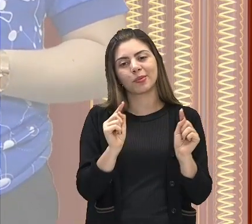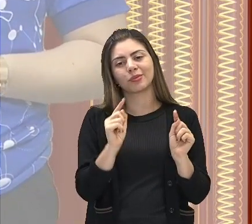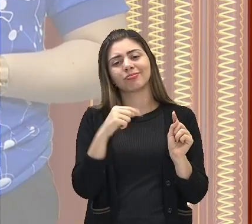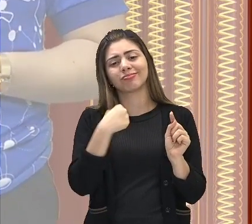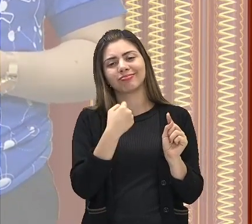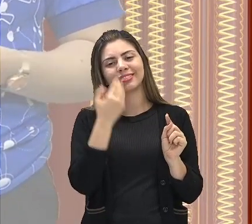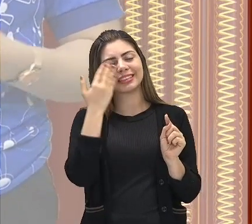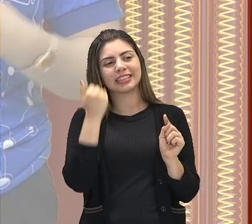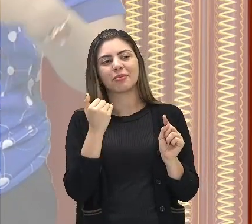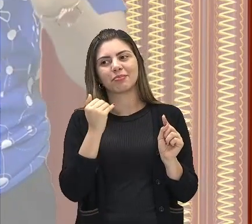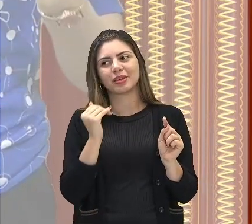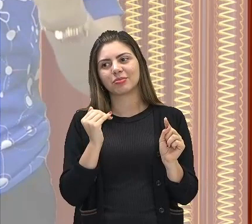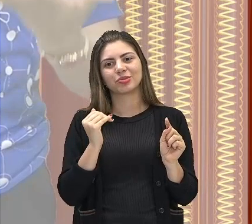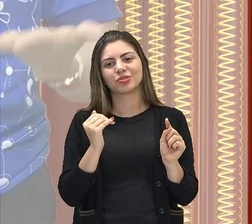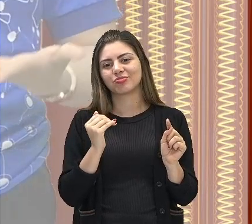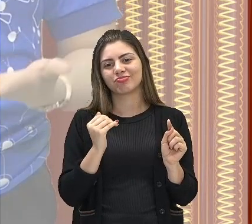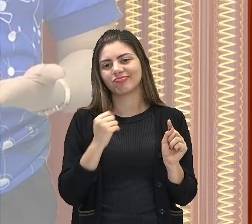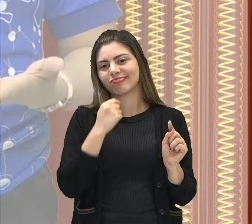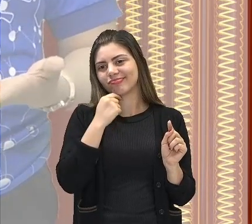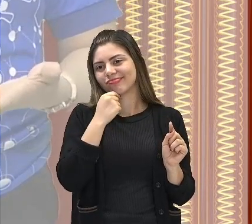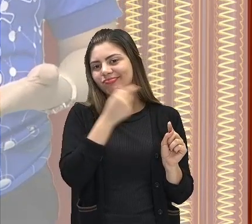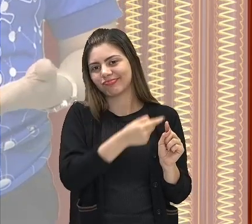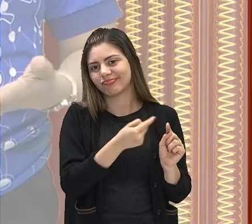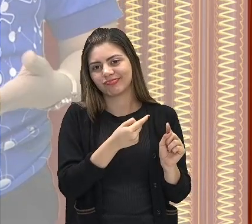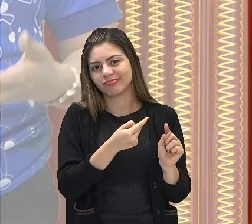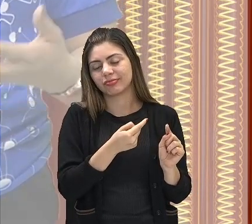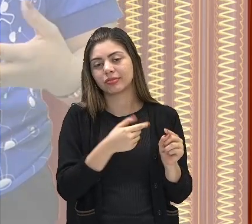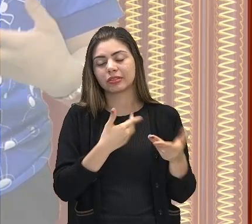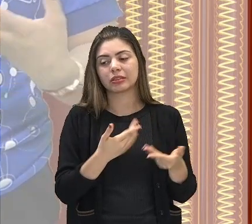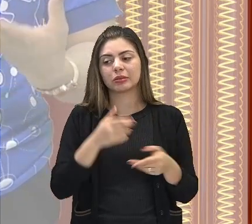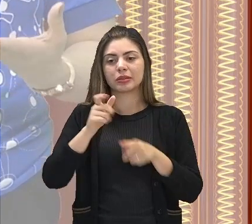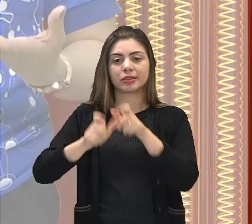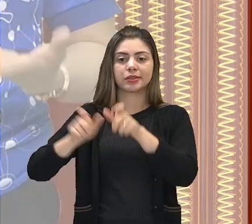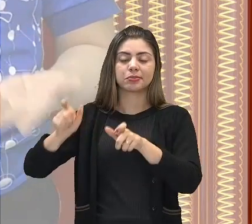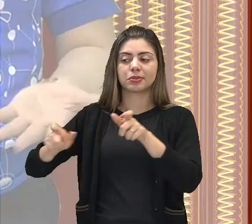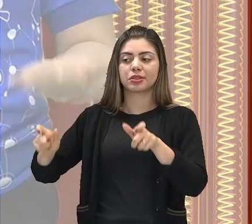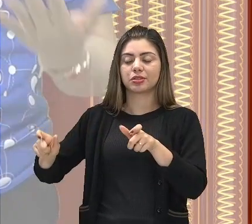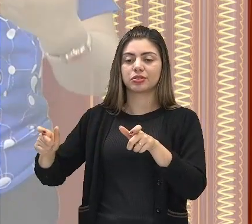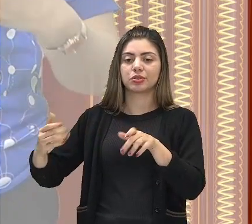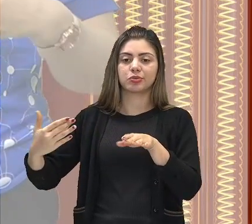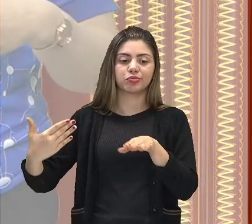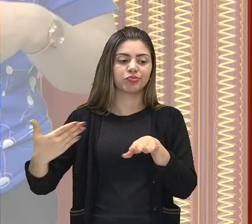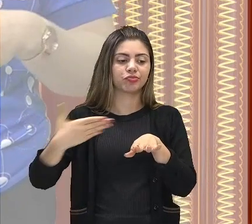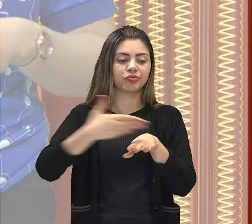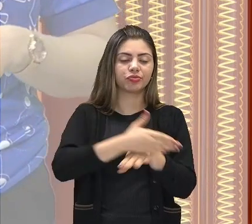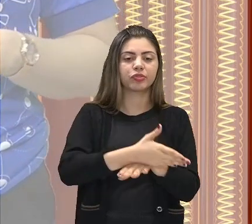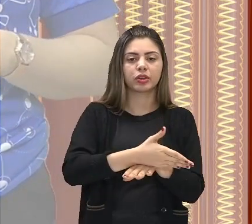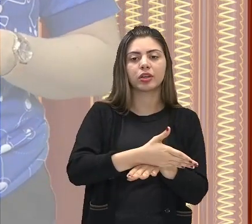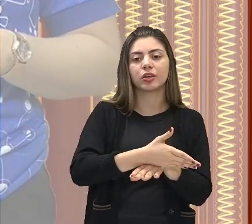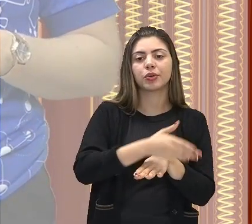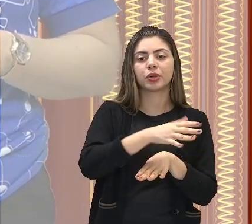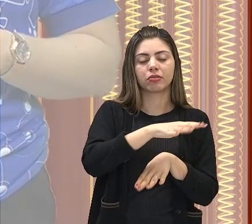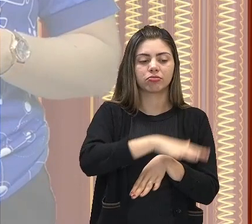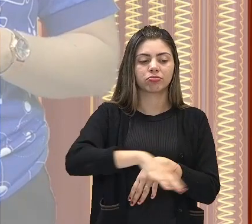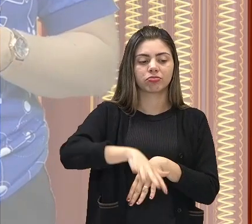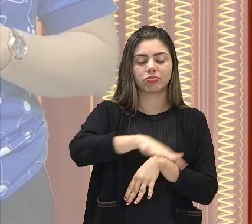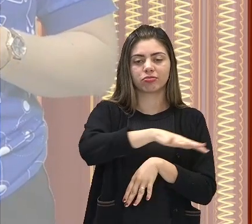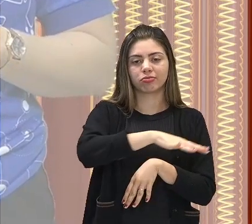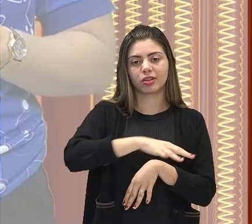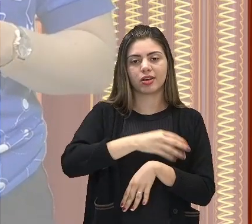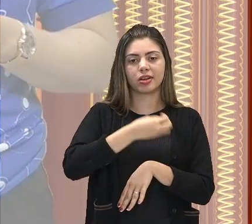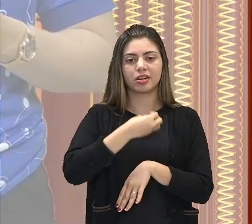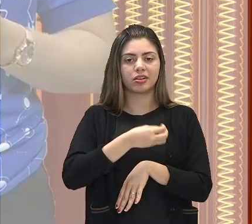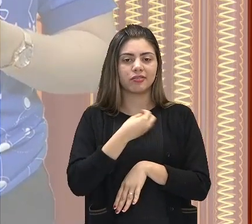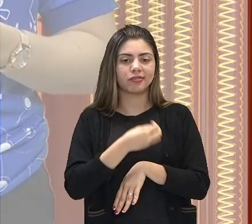prática isso não aconteceu. Muitos desses habitantes, né, desses nordestinos, ficaram aqui na região amazônica